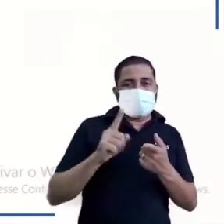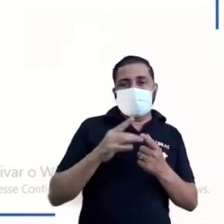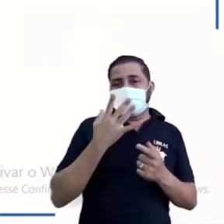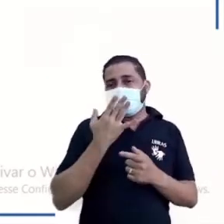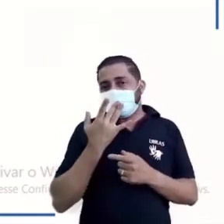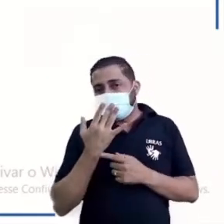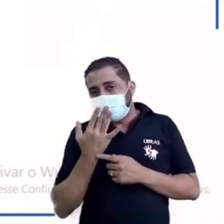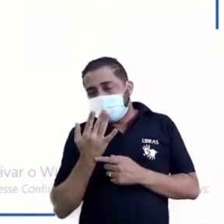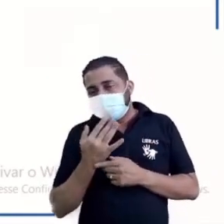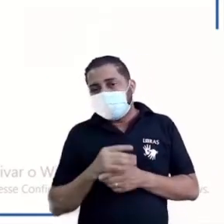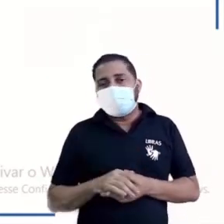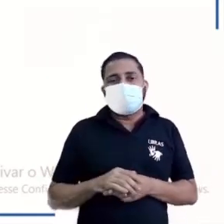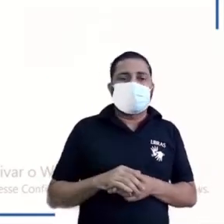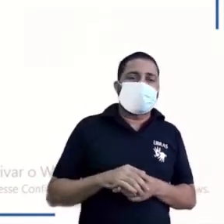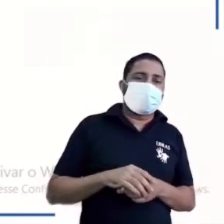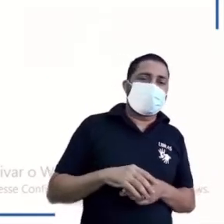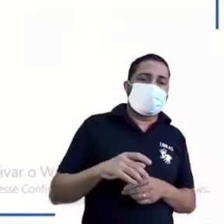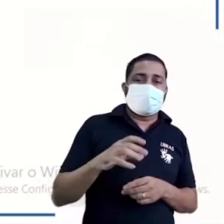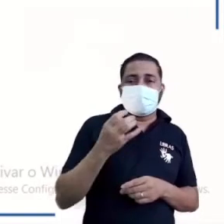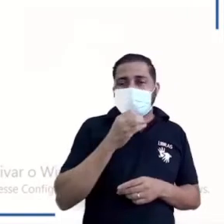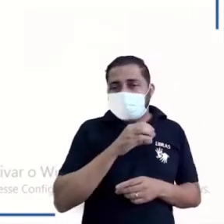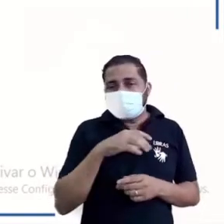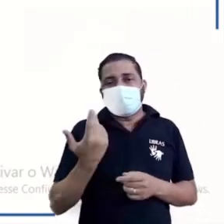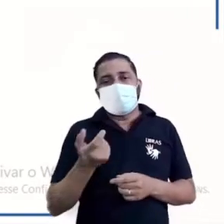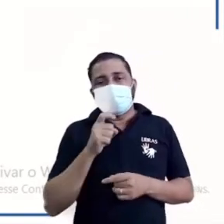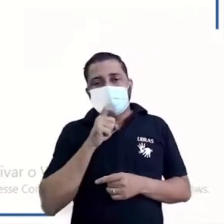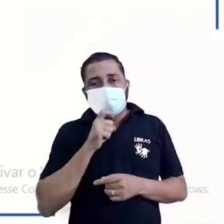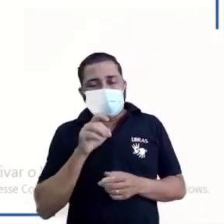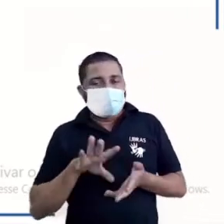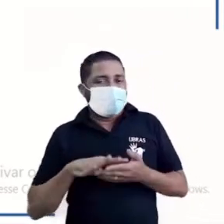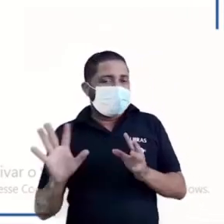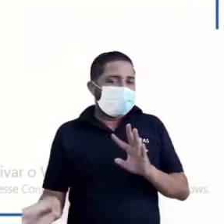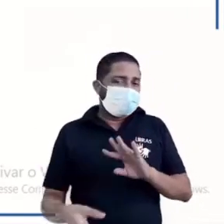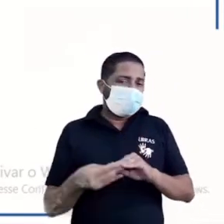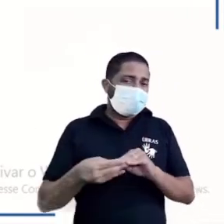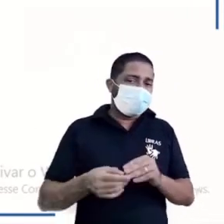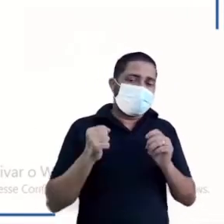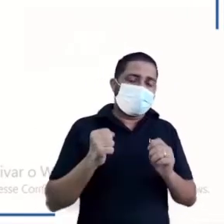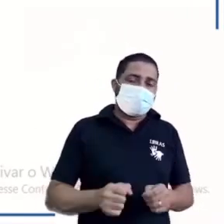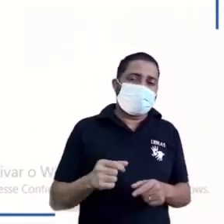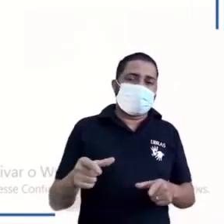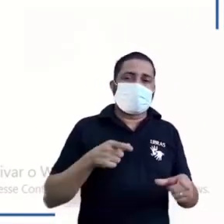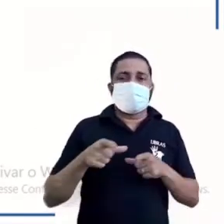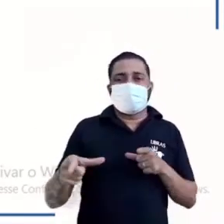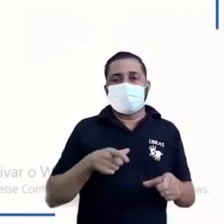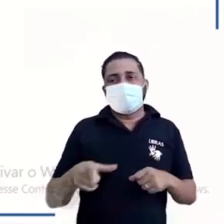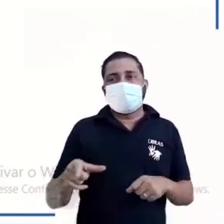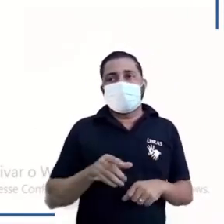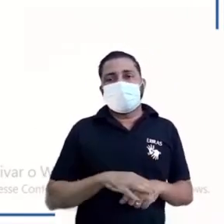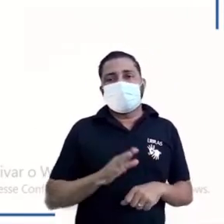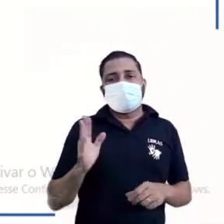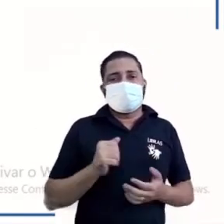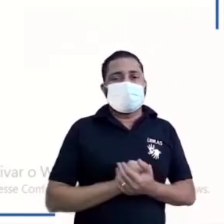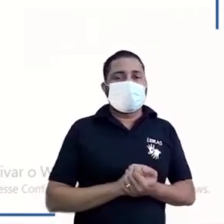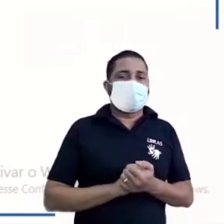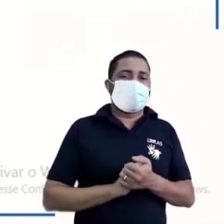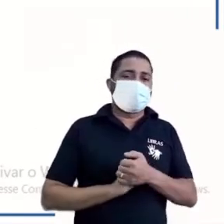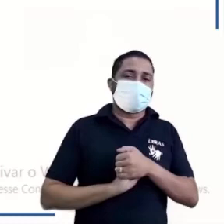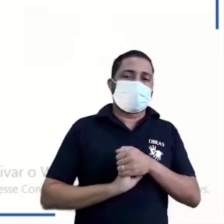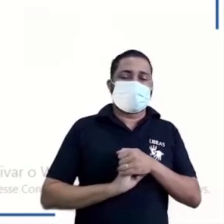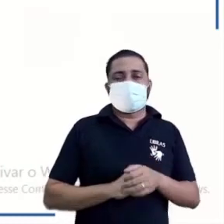exemplo, cores quentes versus cores frias ou complementares, né? Que a gente pode trabalhar mais isso também. A gente tem